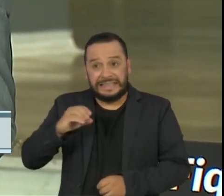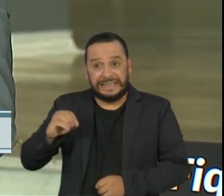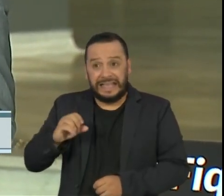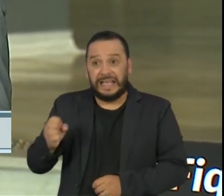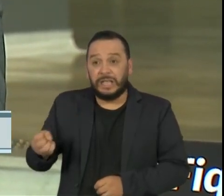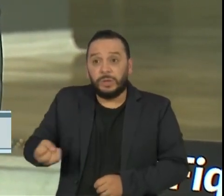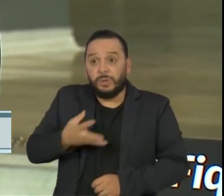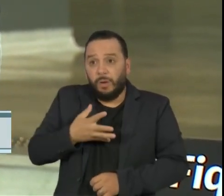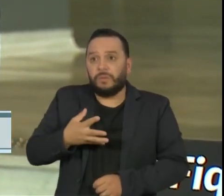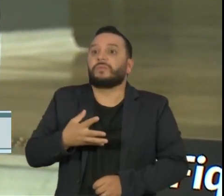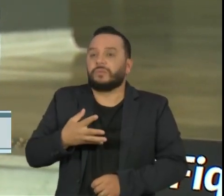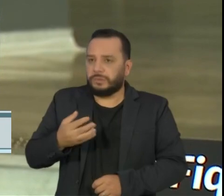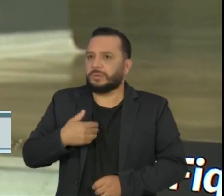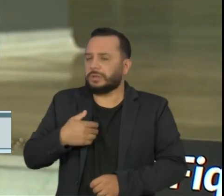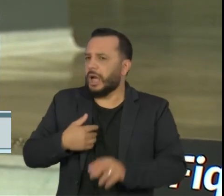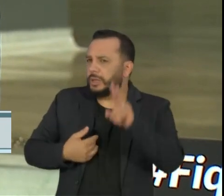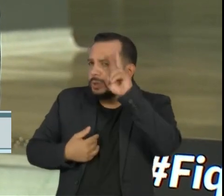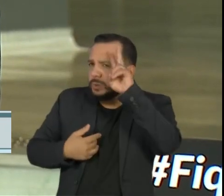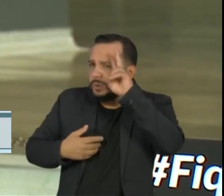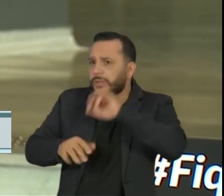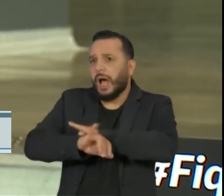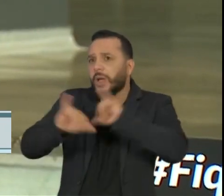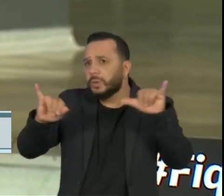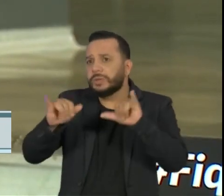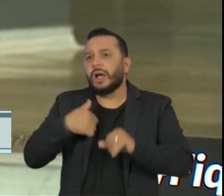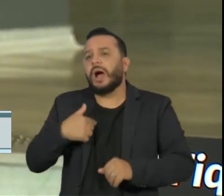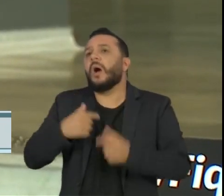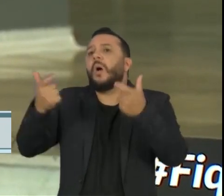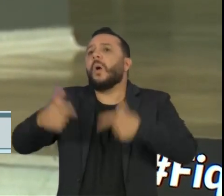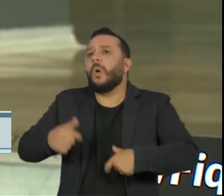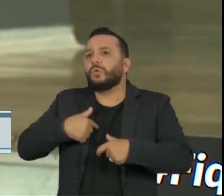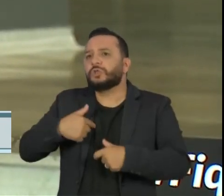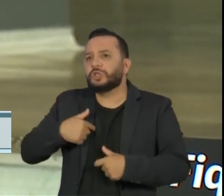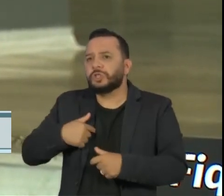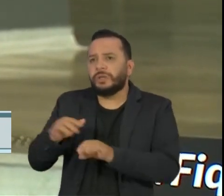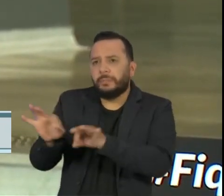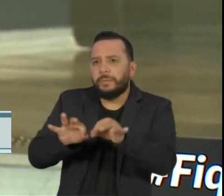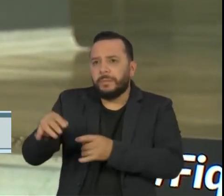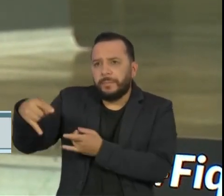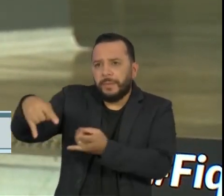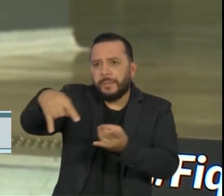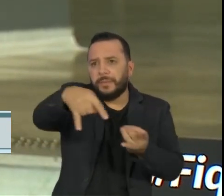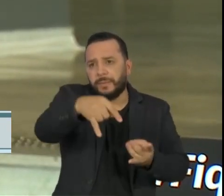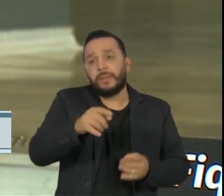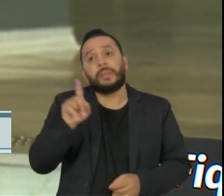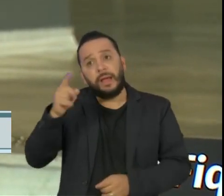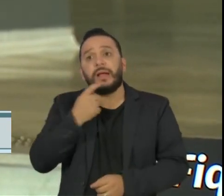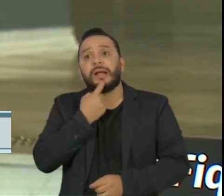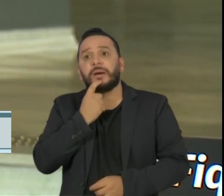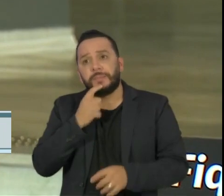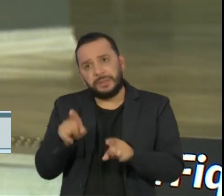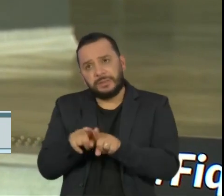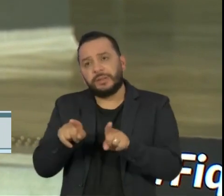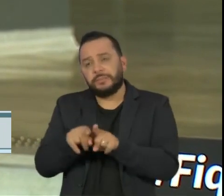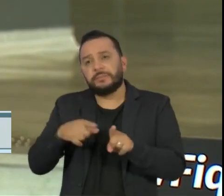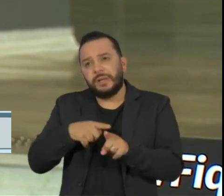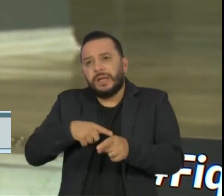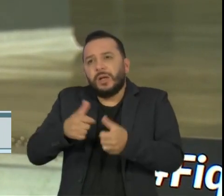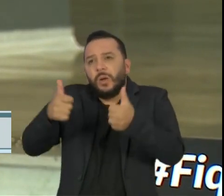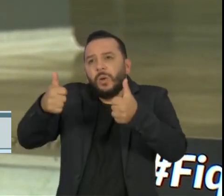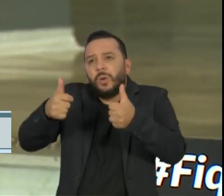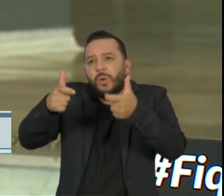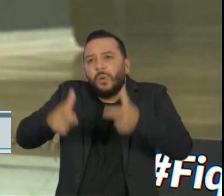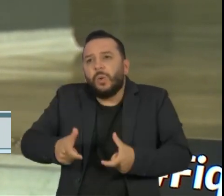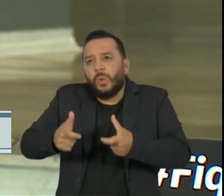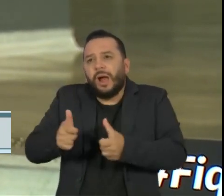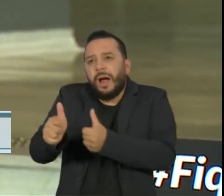na segunda-feira aonde serão esses leitos. Existem várias possibilidades em Campinas e em municípios vizinhos, mas os